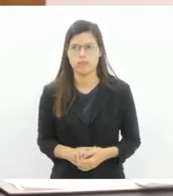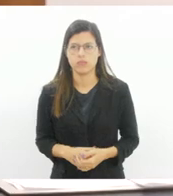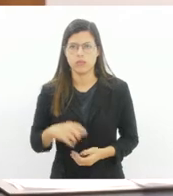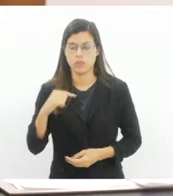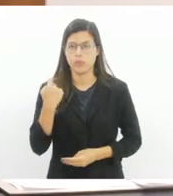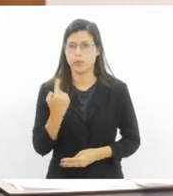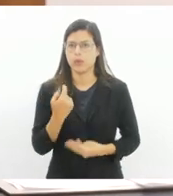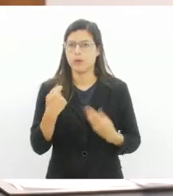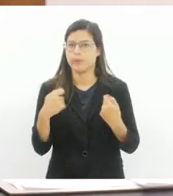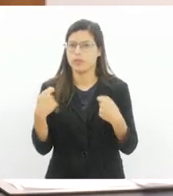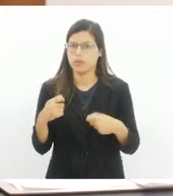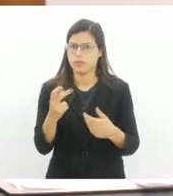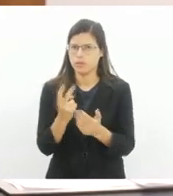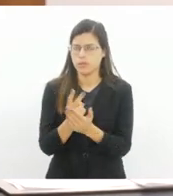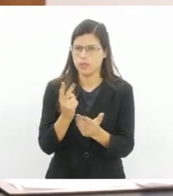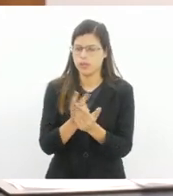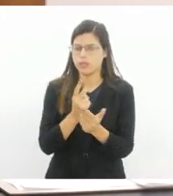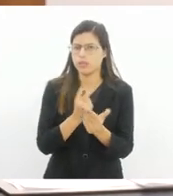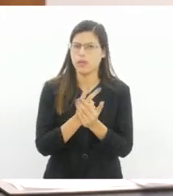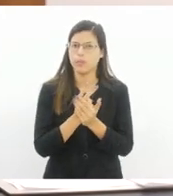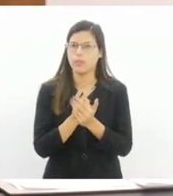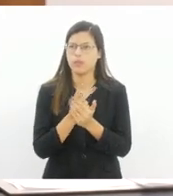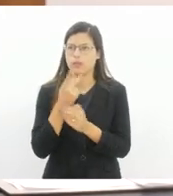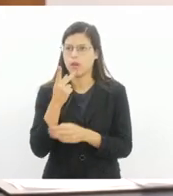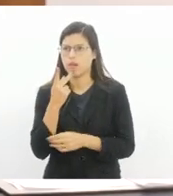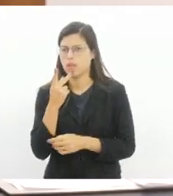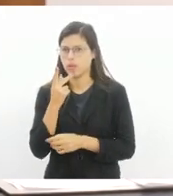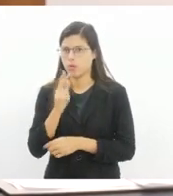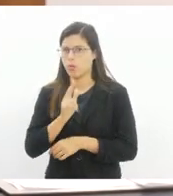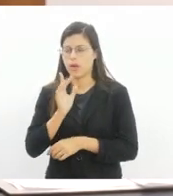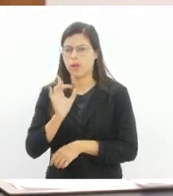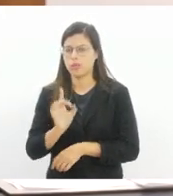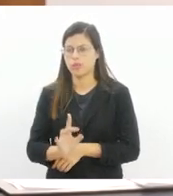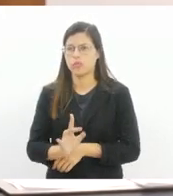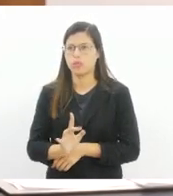precisa sempre estar levantando, né? Não basta só